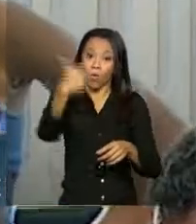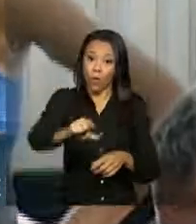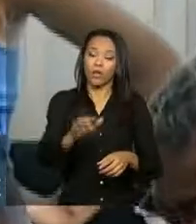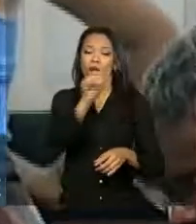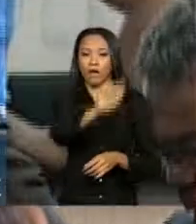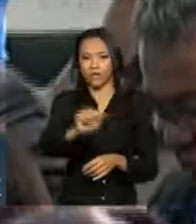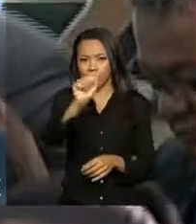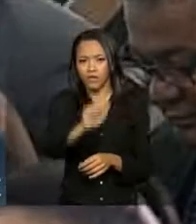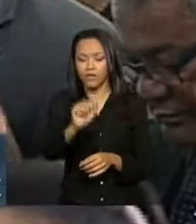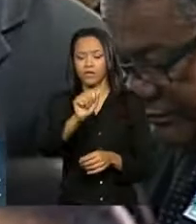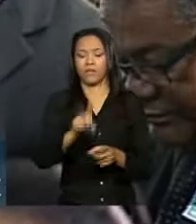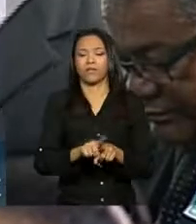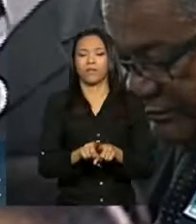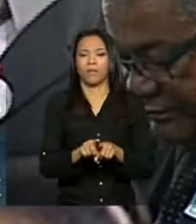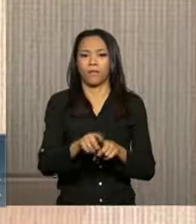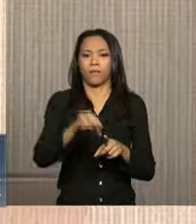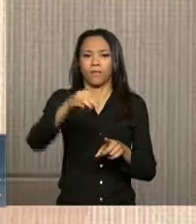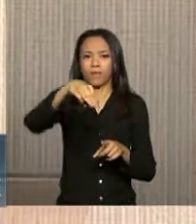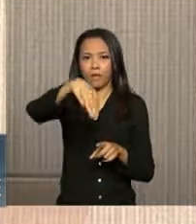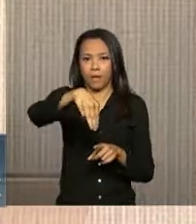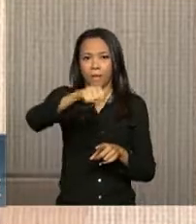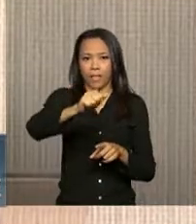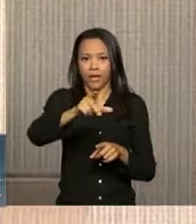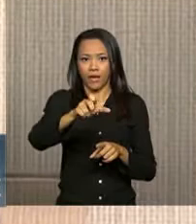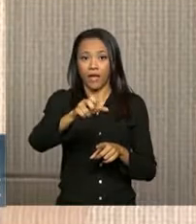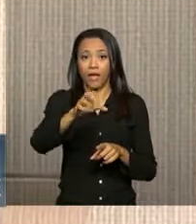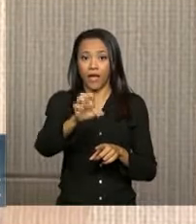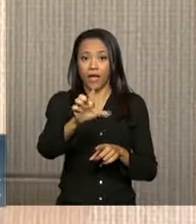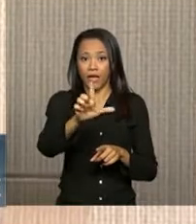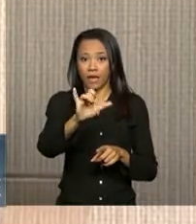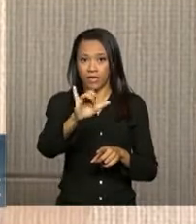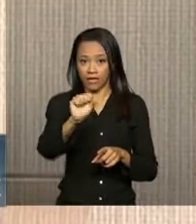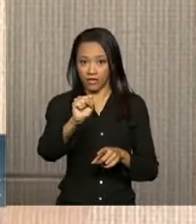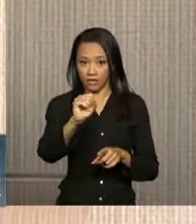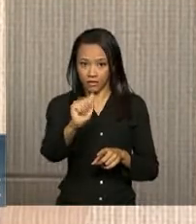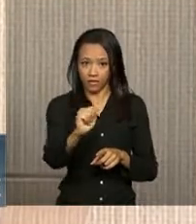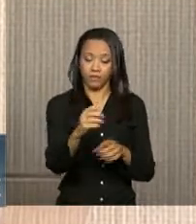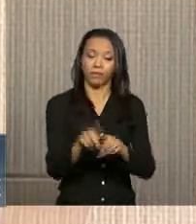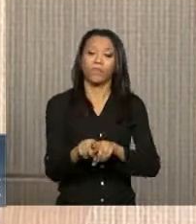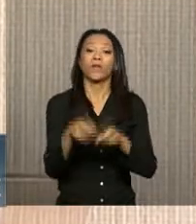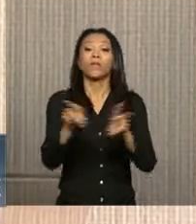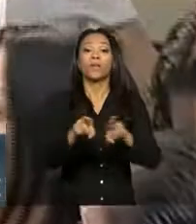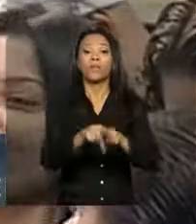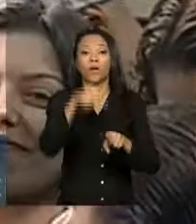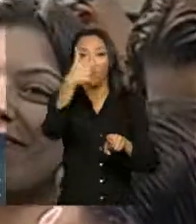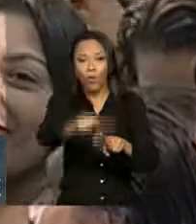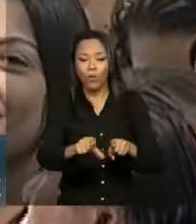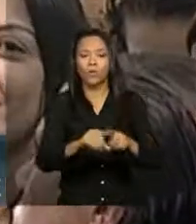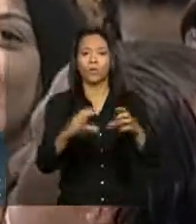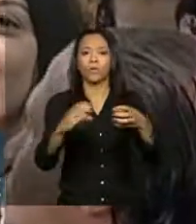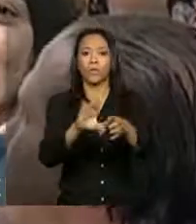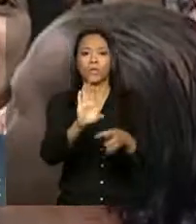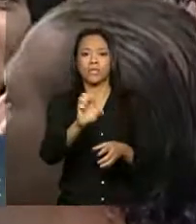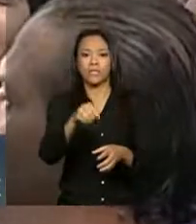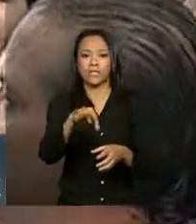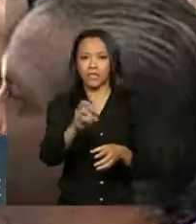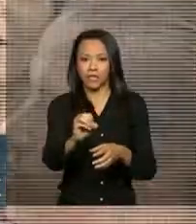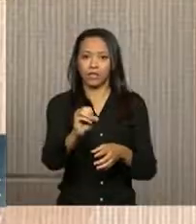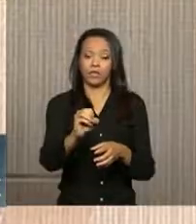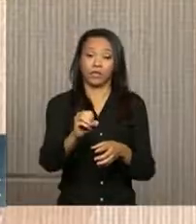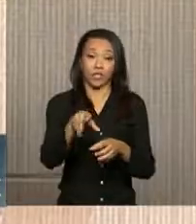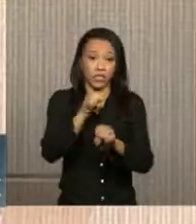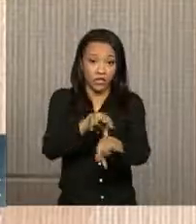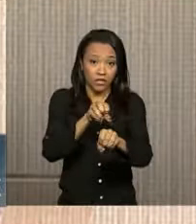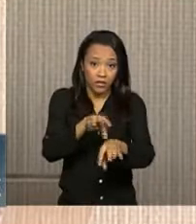internacional miley e sara kali elisa costa centro de educação e cultura popular